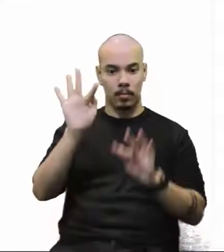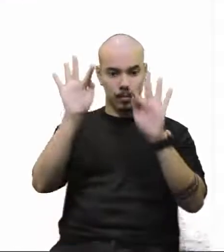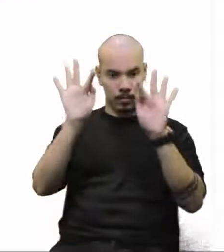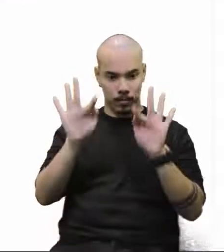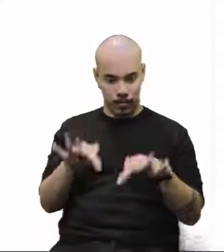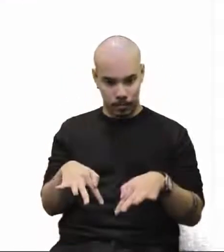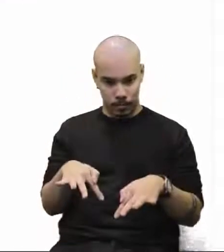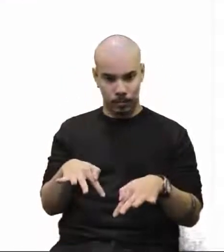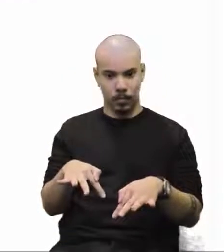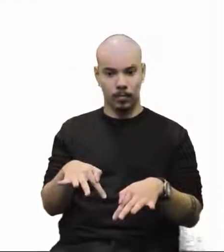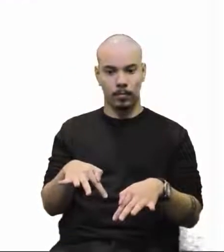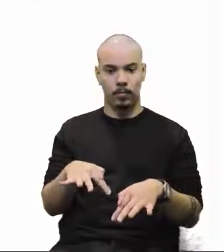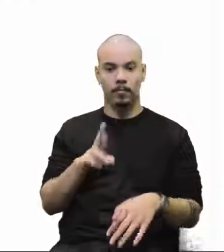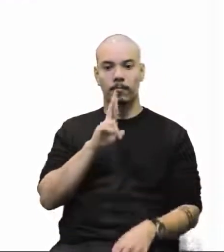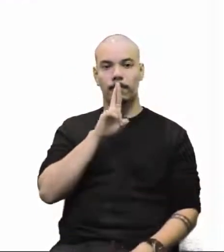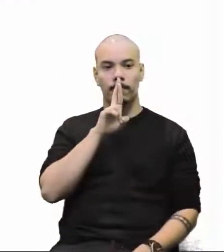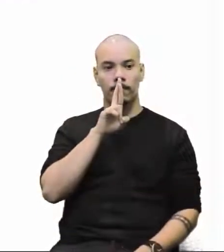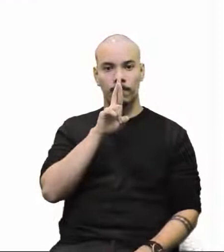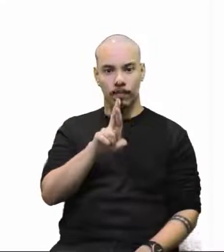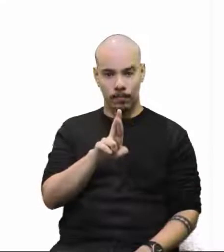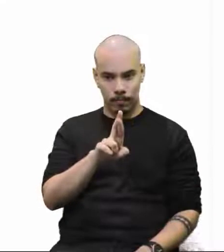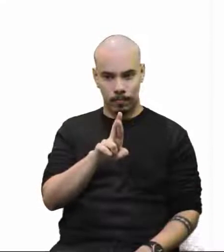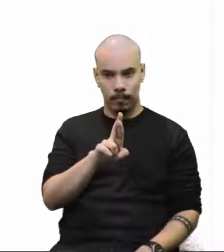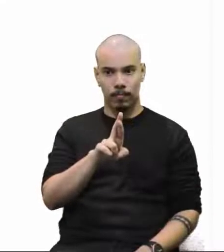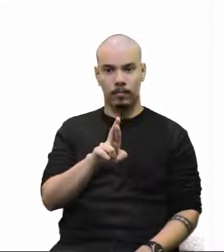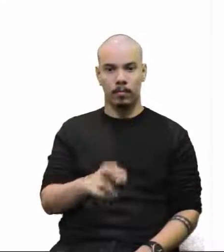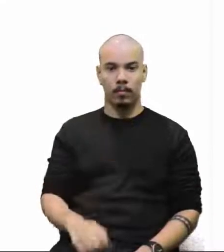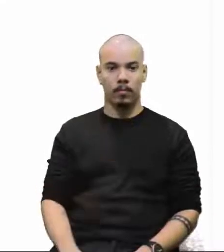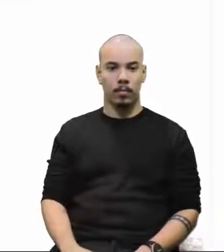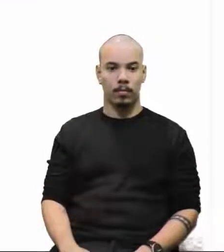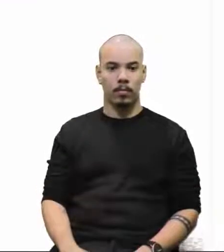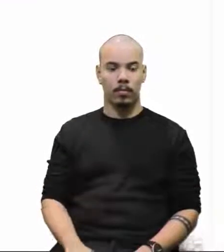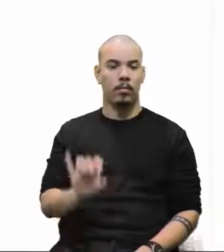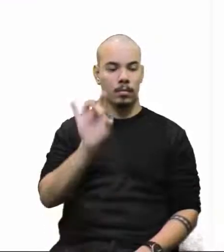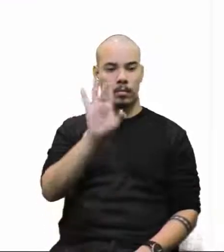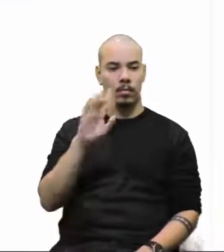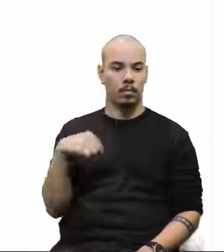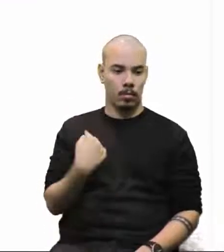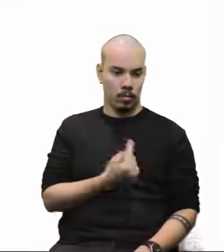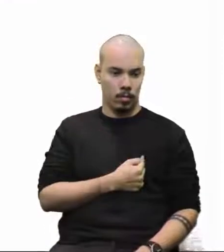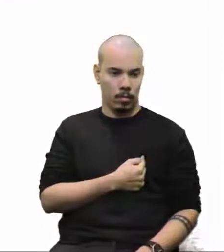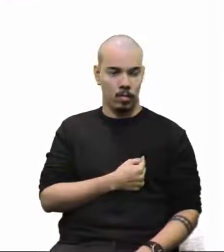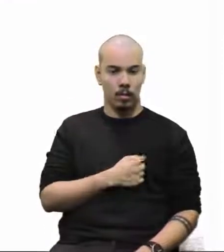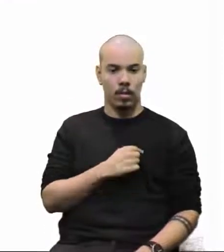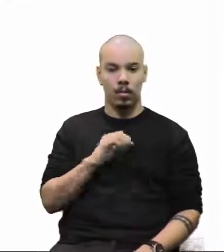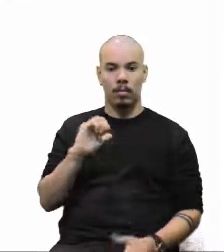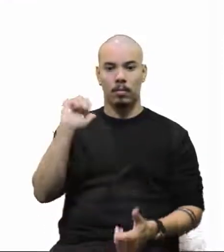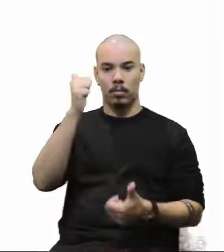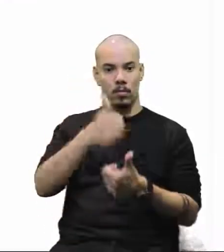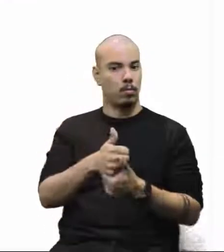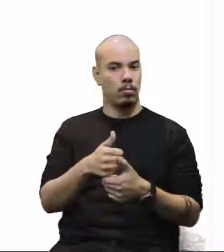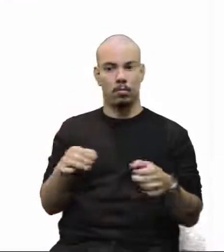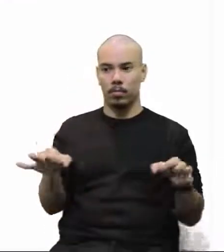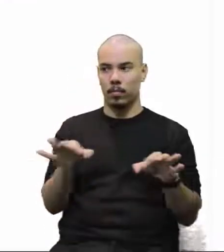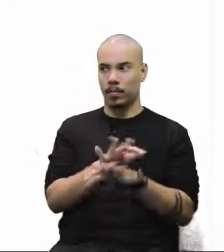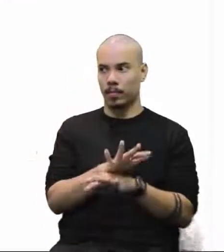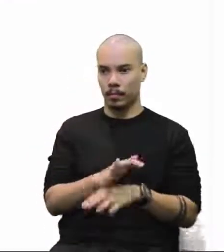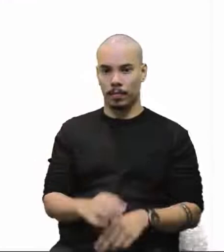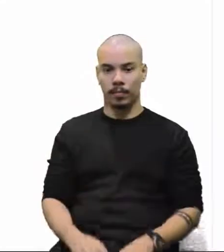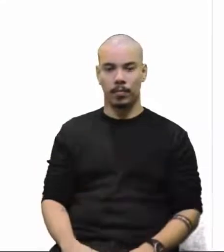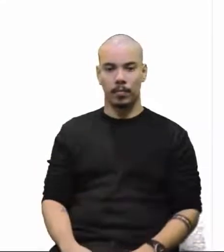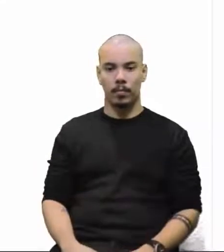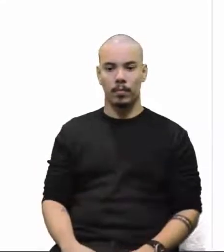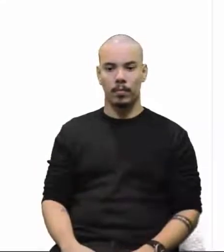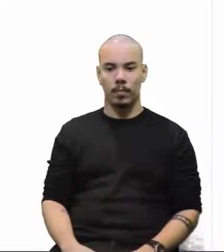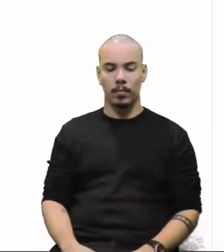finalizar aí esse resultado. Então, só foi questão mesmo de substituição. Então,